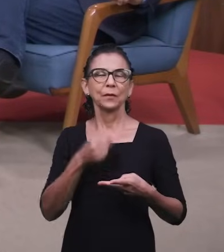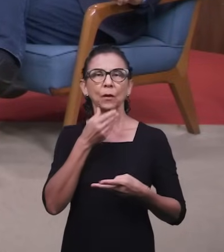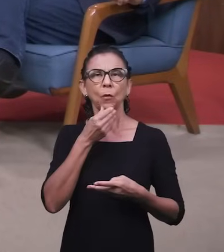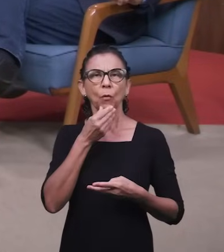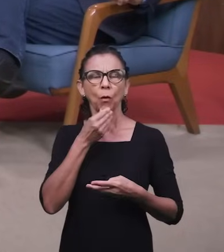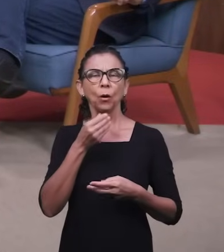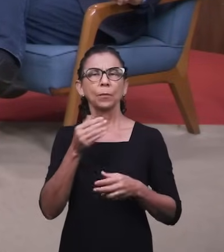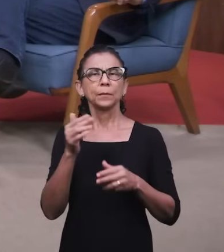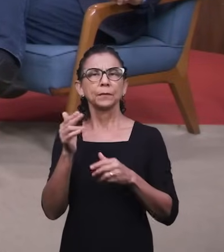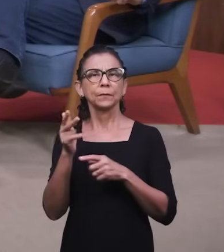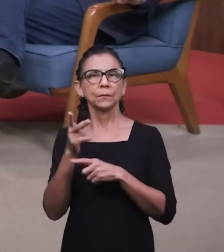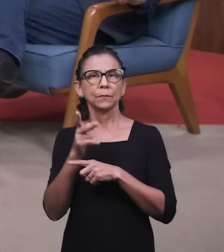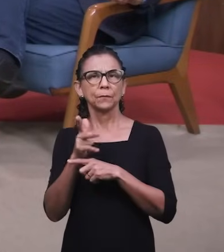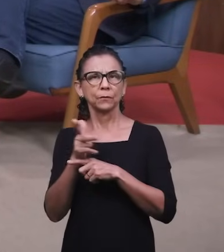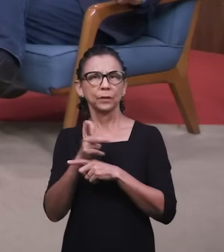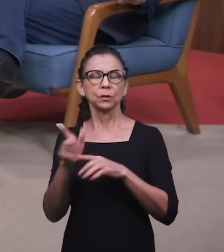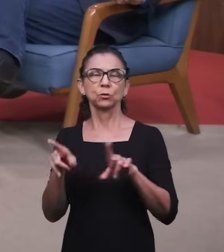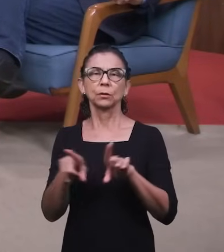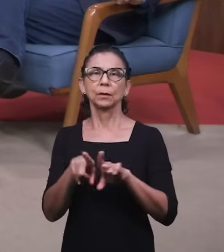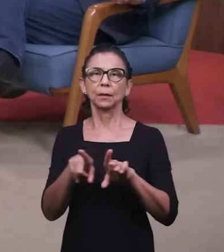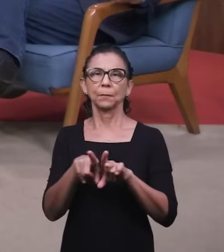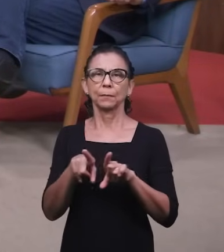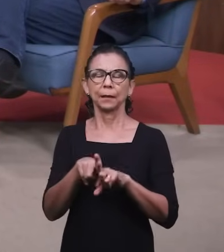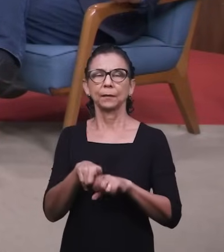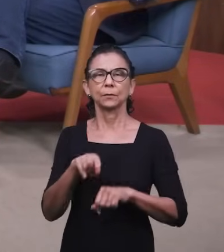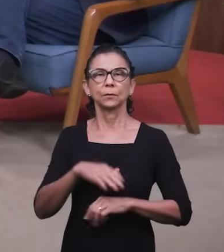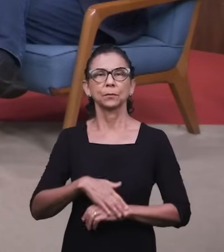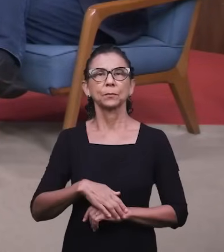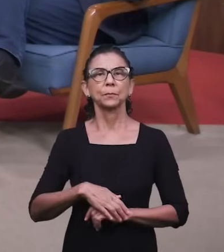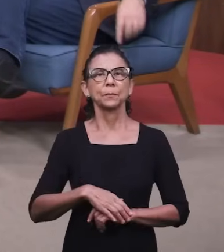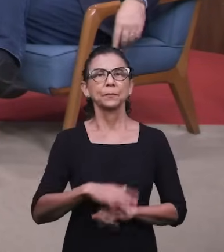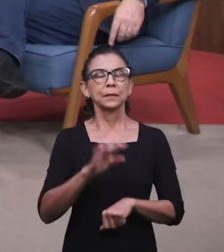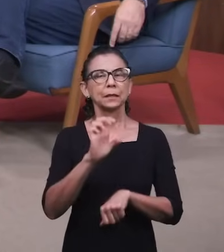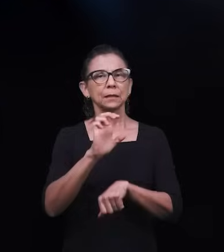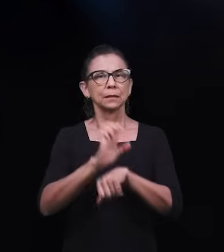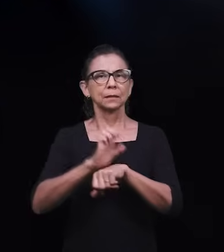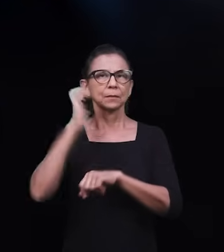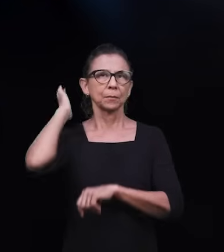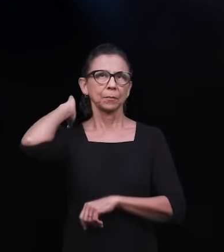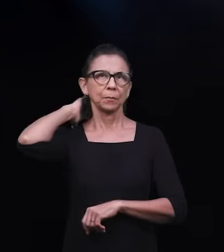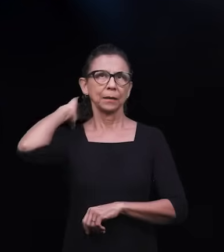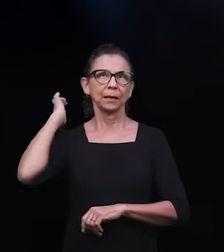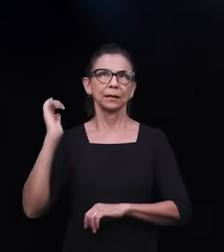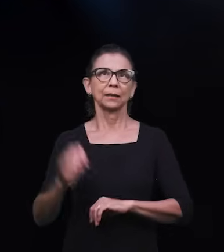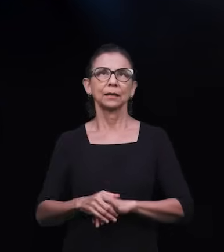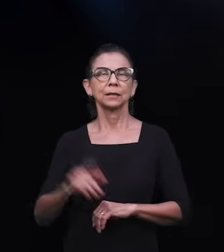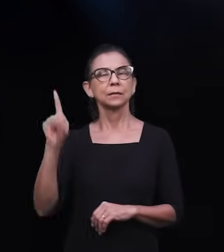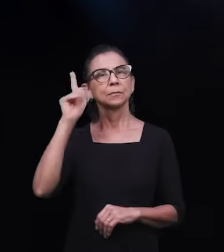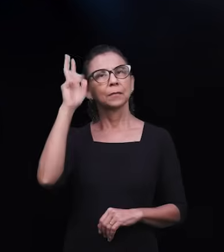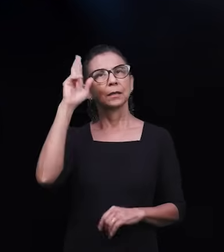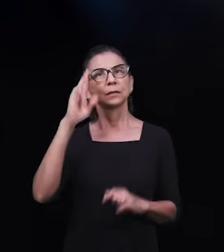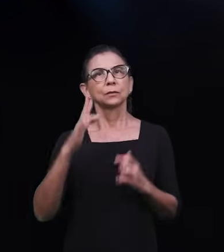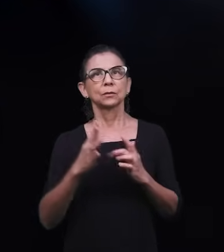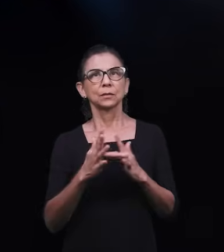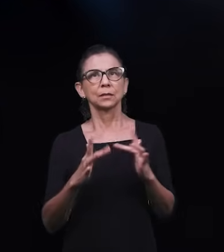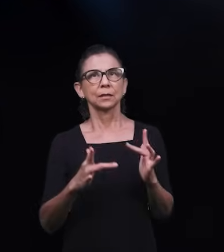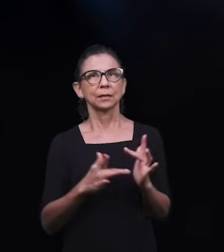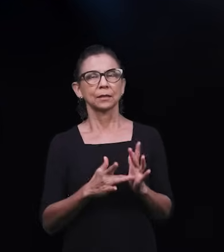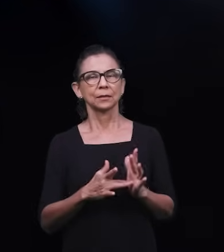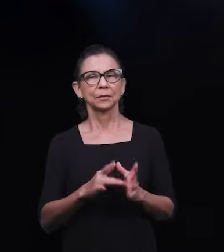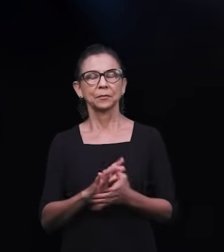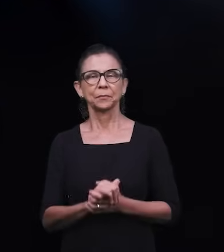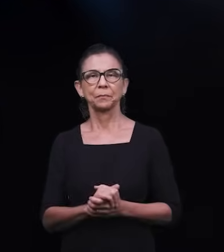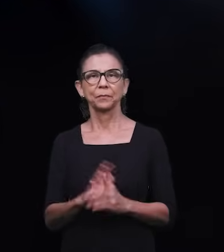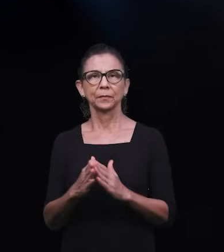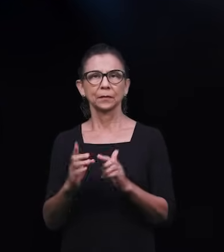pelo Jairo Cardoso, que vem de Paraopebas, no estado de Pará. Vamos assistir. A paz do Senhor, meu nome é Andréia Luísa, eu sou da